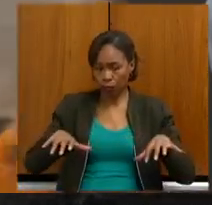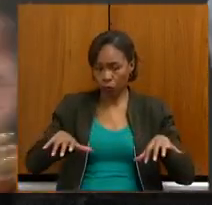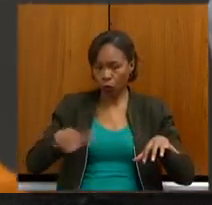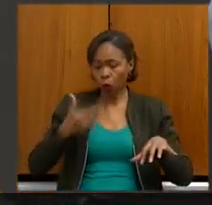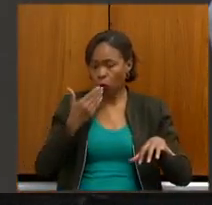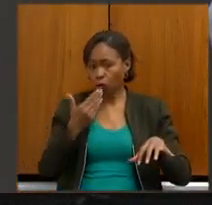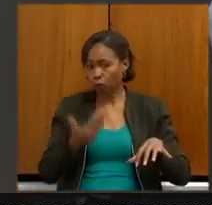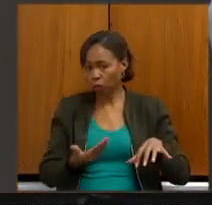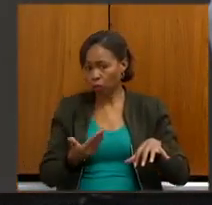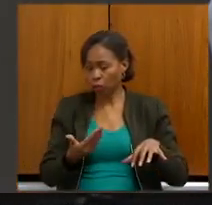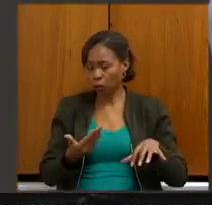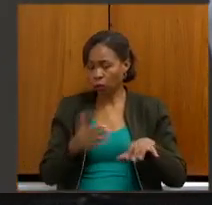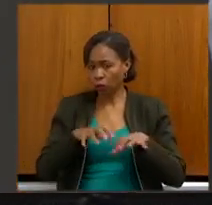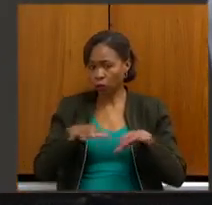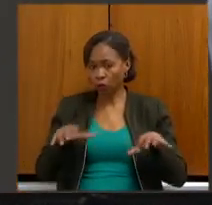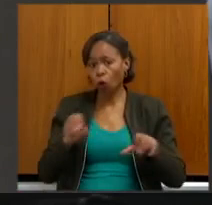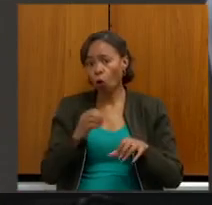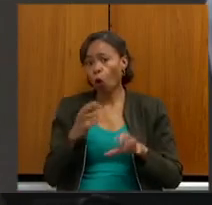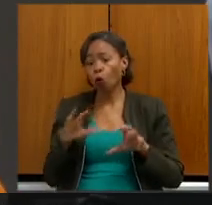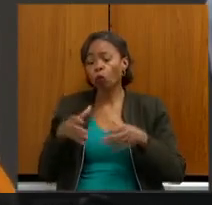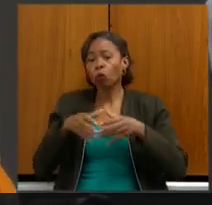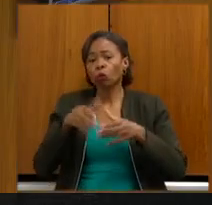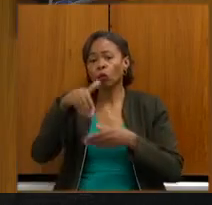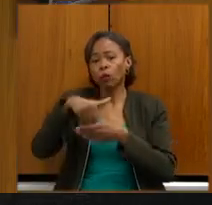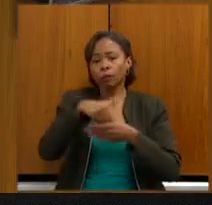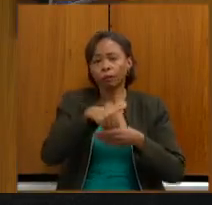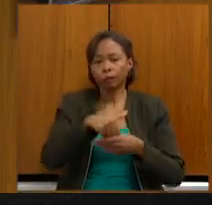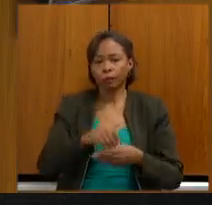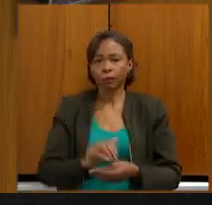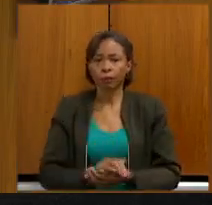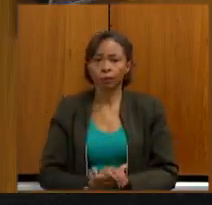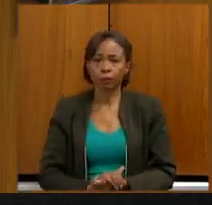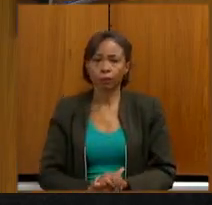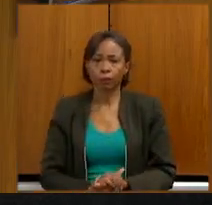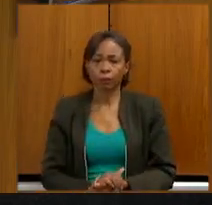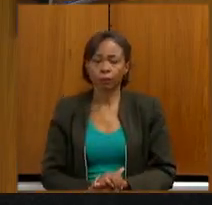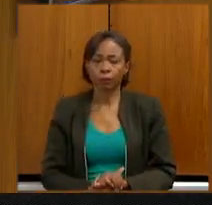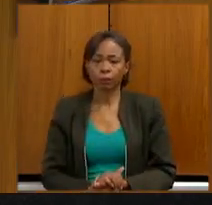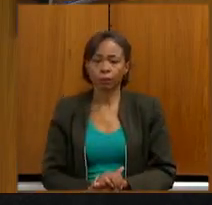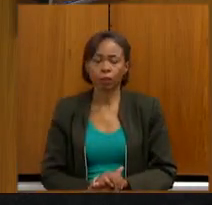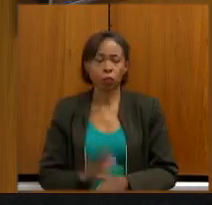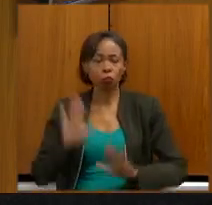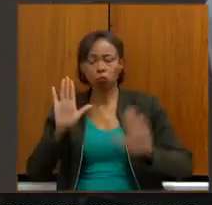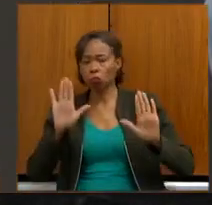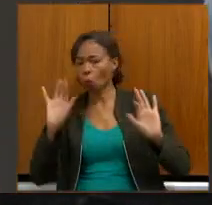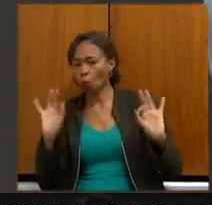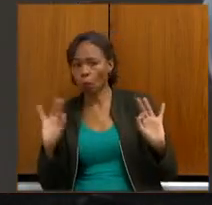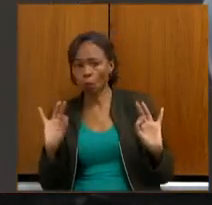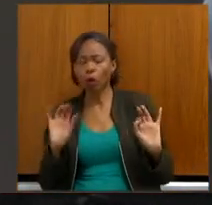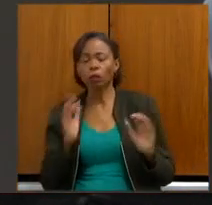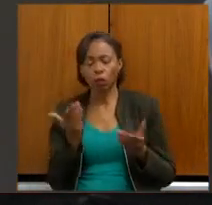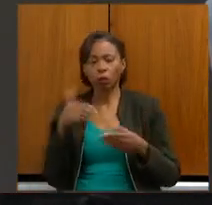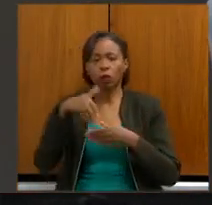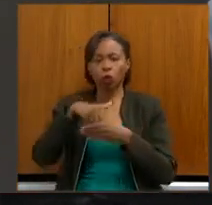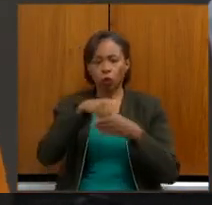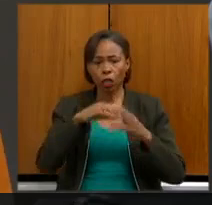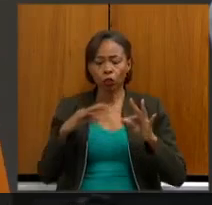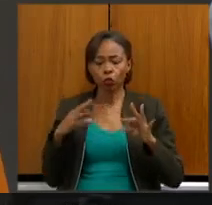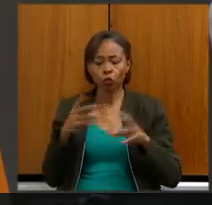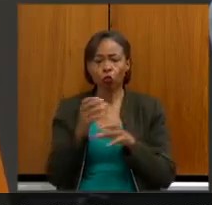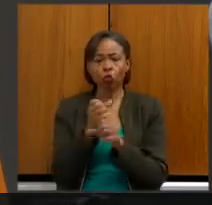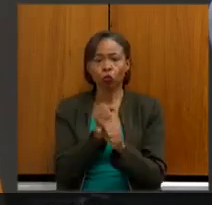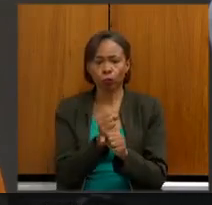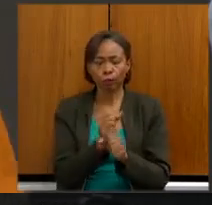ou podemos proceder à votação em bloco em não havendo manifestação faremos a votação em Bloco